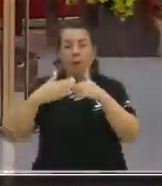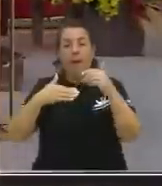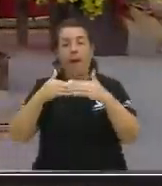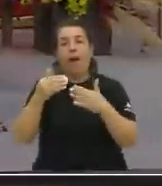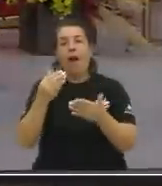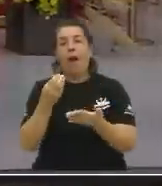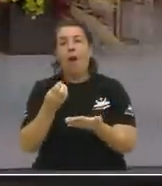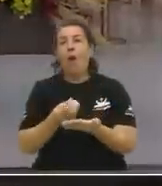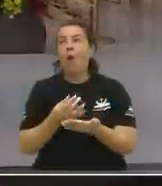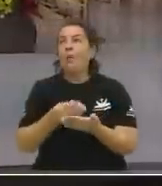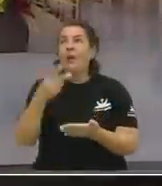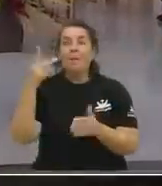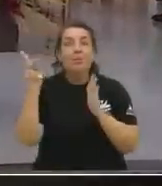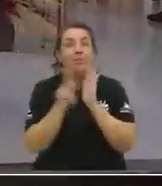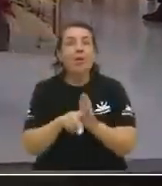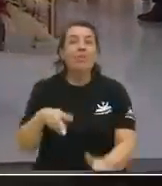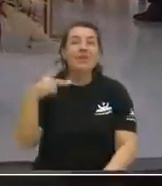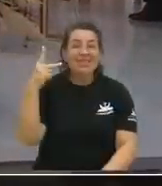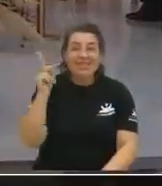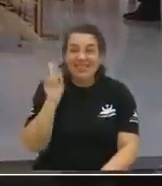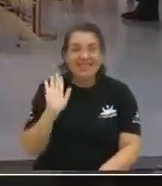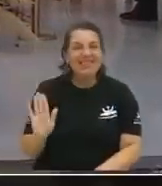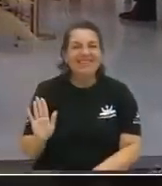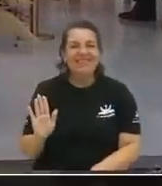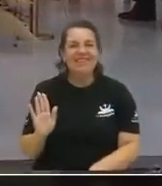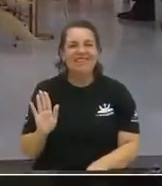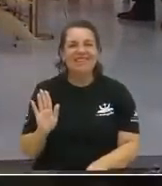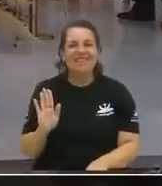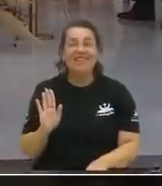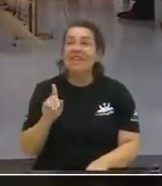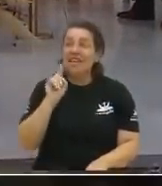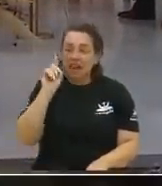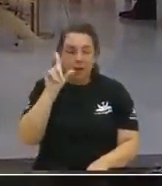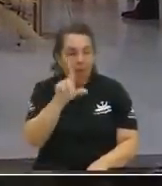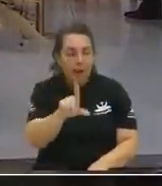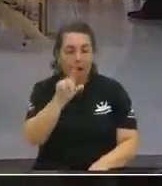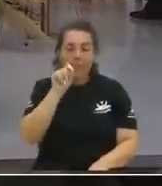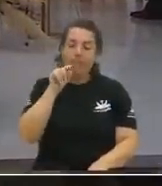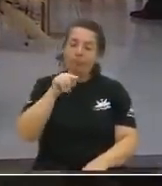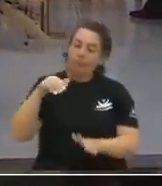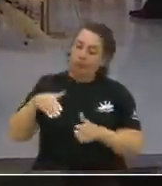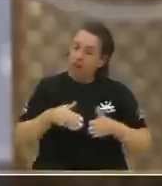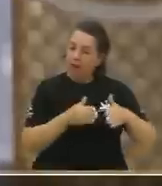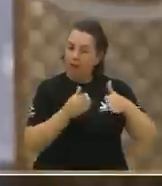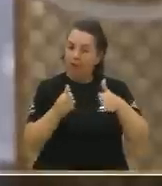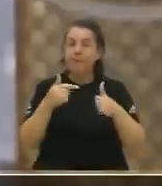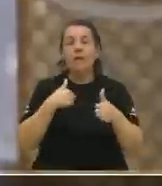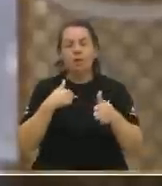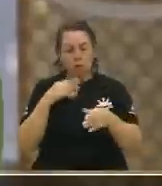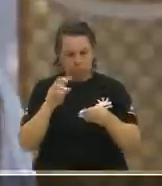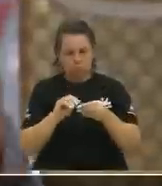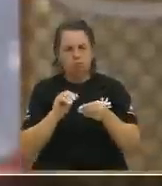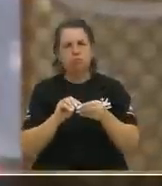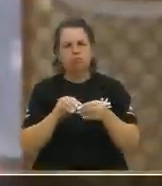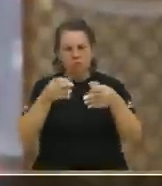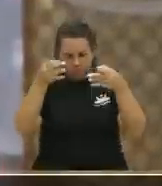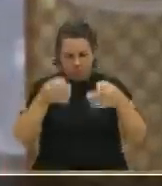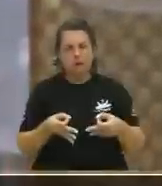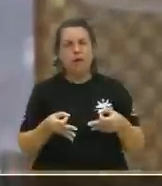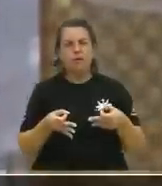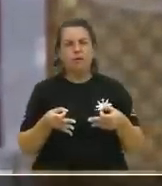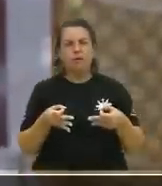feita. Ele escolheu, dizendo que esse é o caminho que eu fiz, está